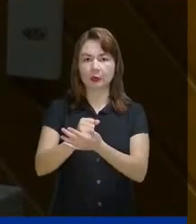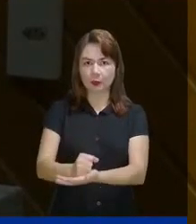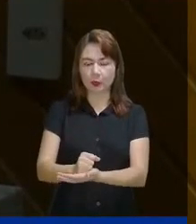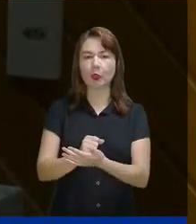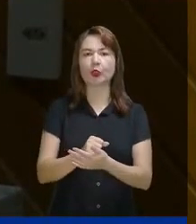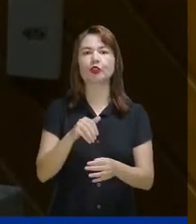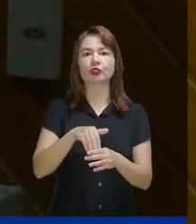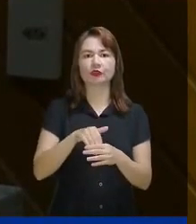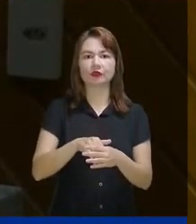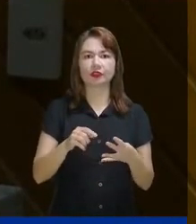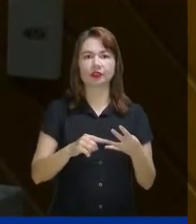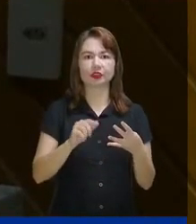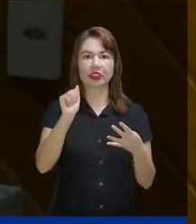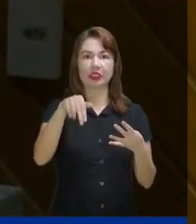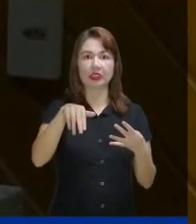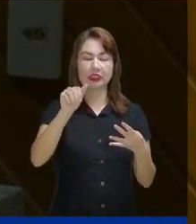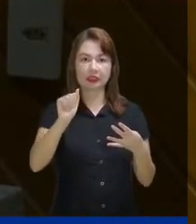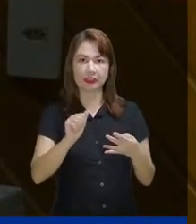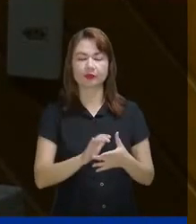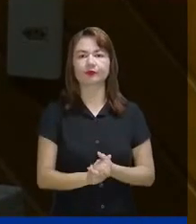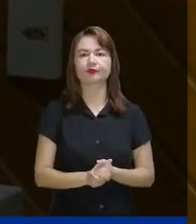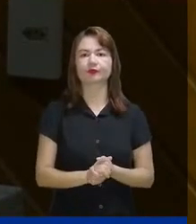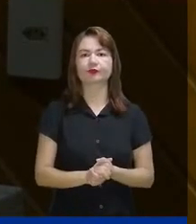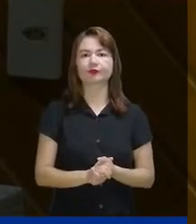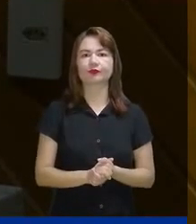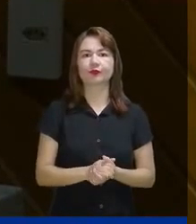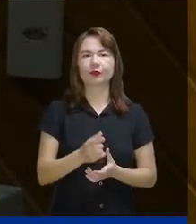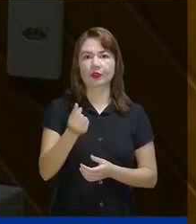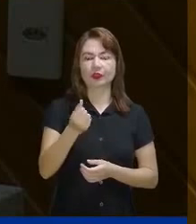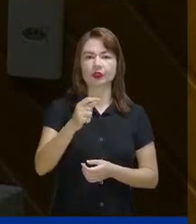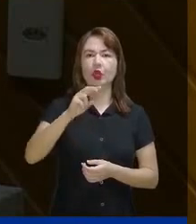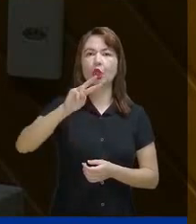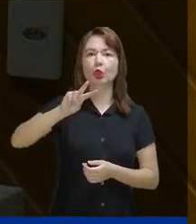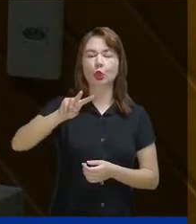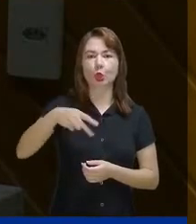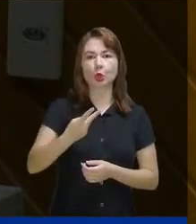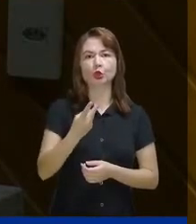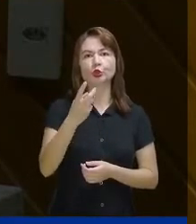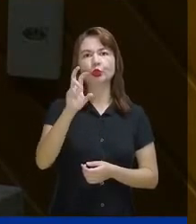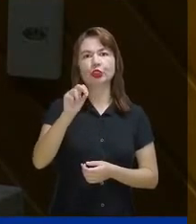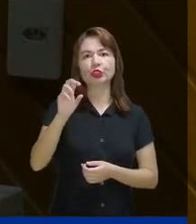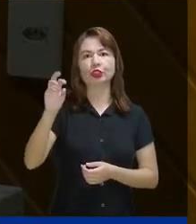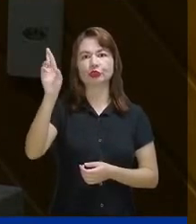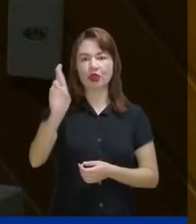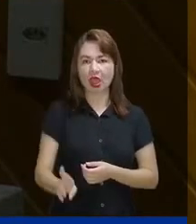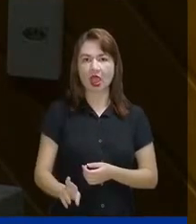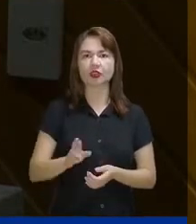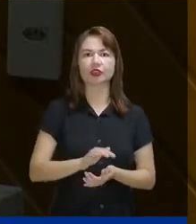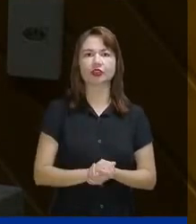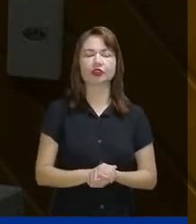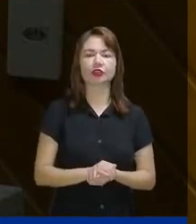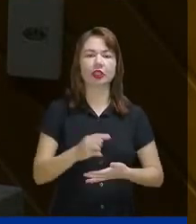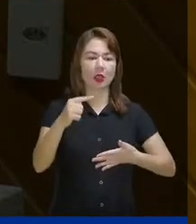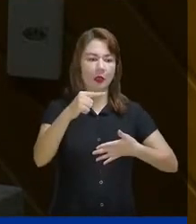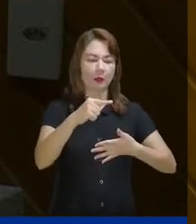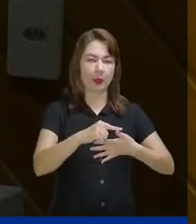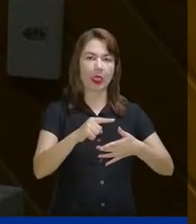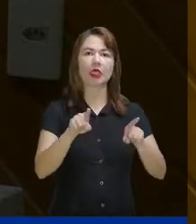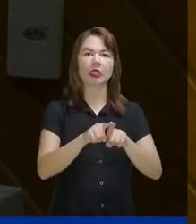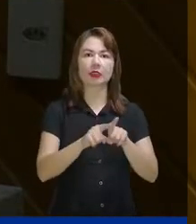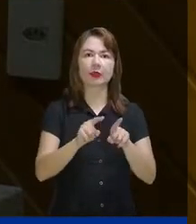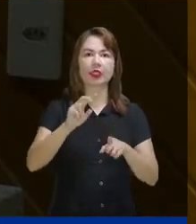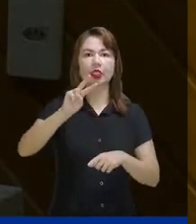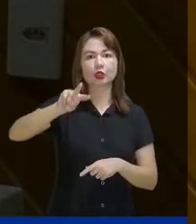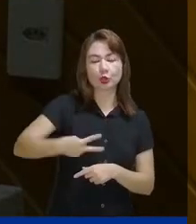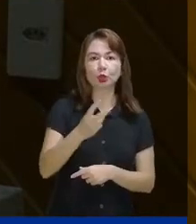Lúcia dos Santos de Souza, cabo eleitoral no valor de R$ 2.500, Luiz Iago Nascimento Farias, cabo eleitoral